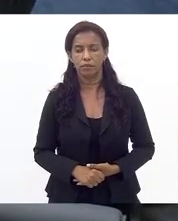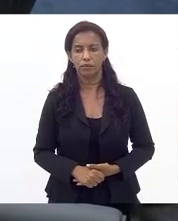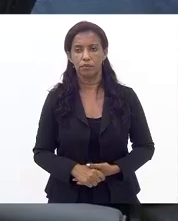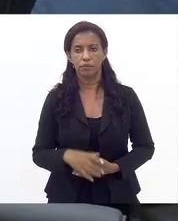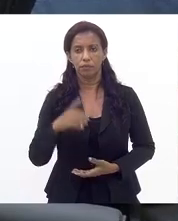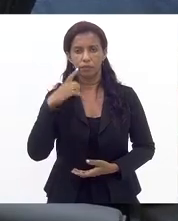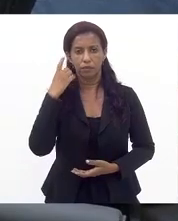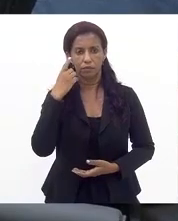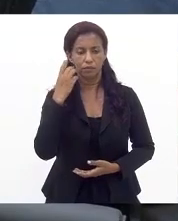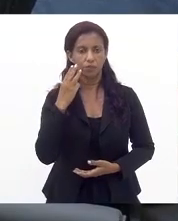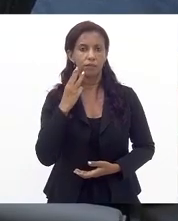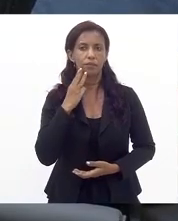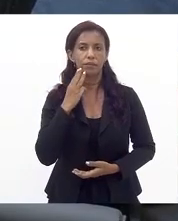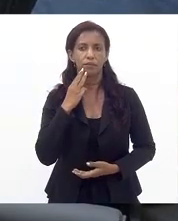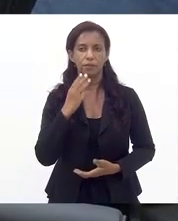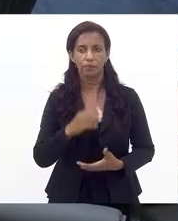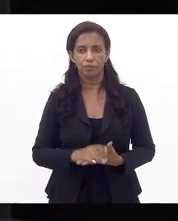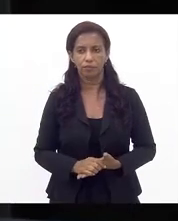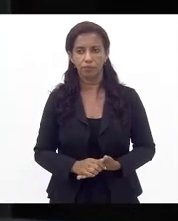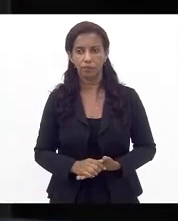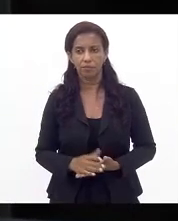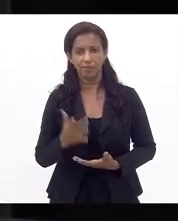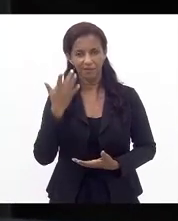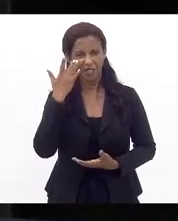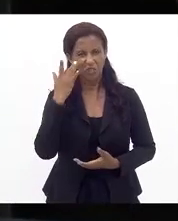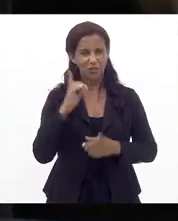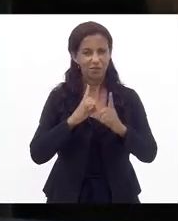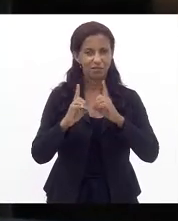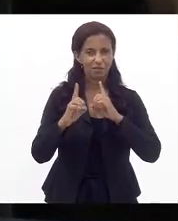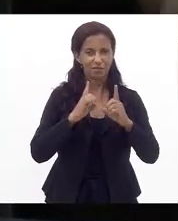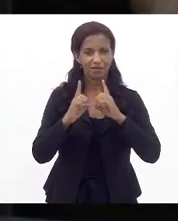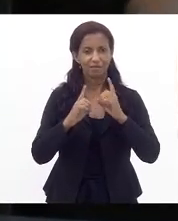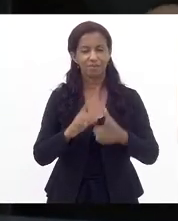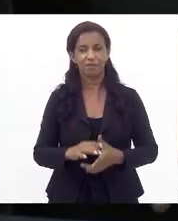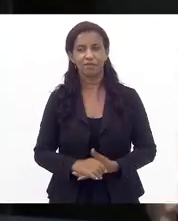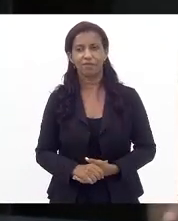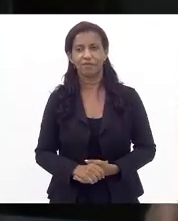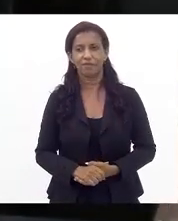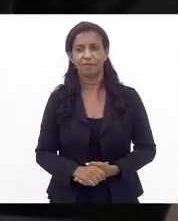o deputado Valdete eu gosto do debate